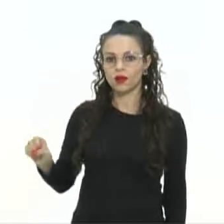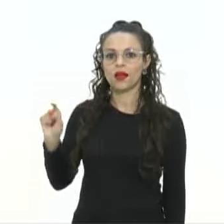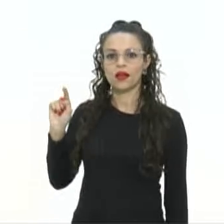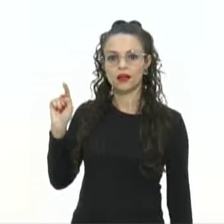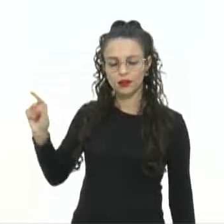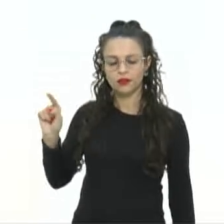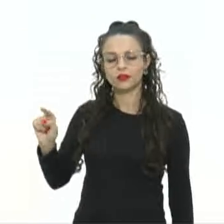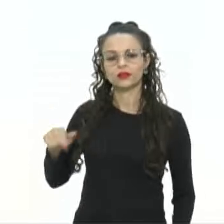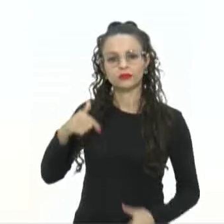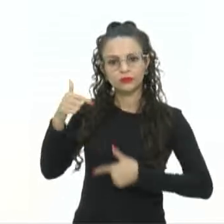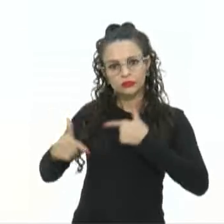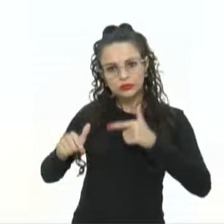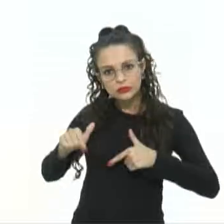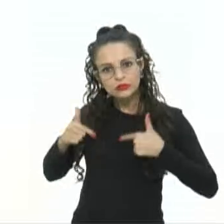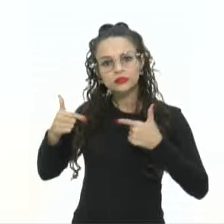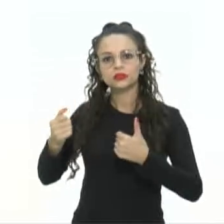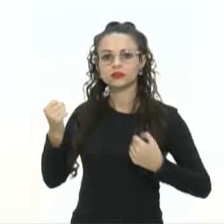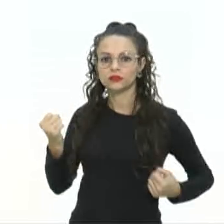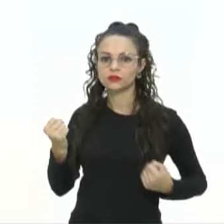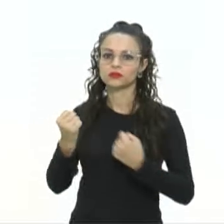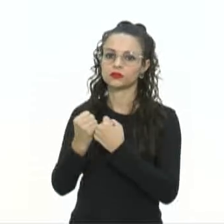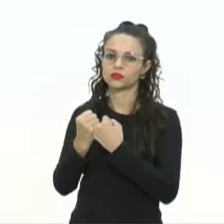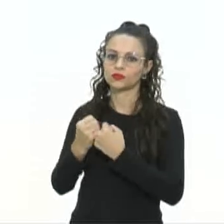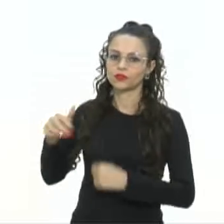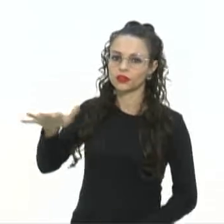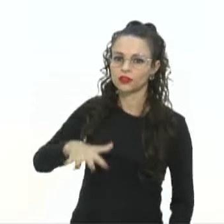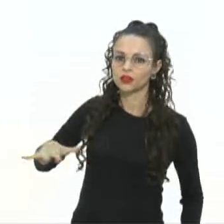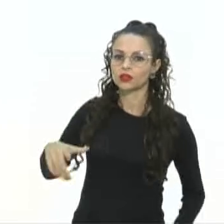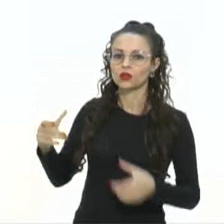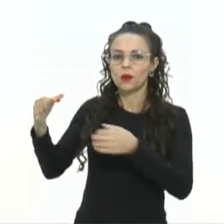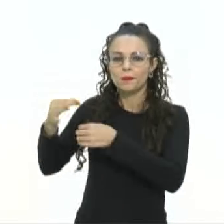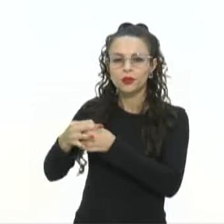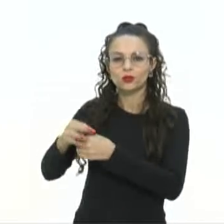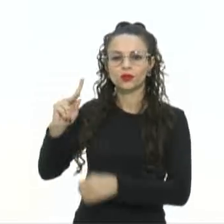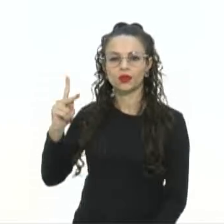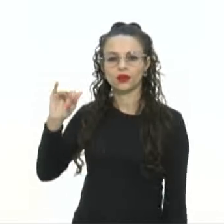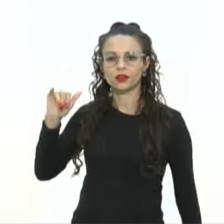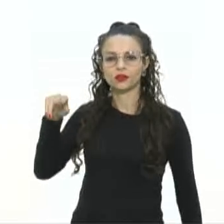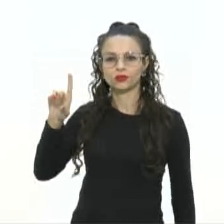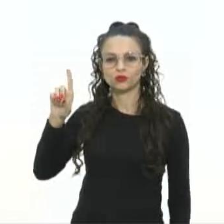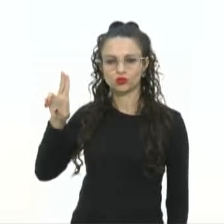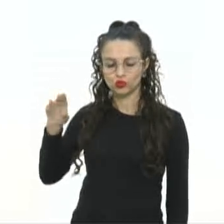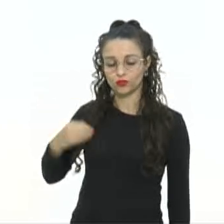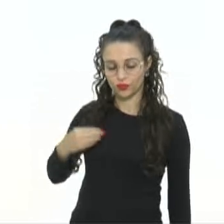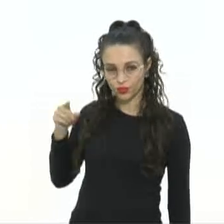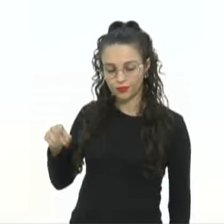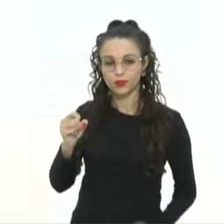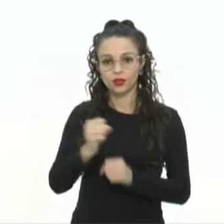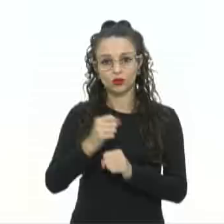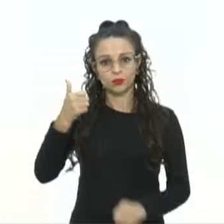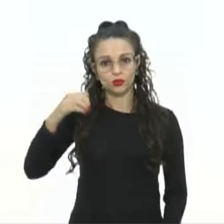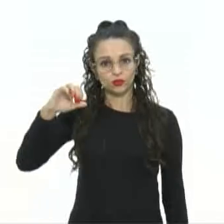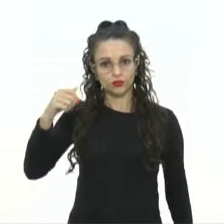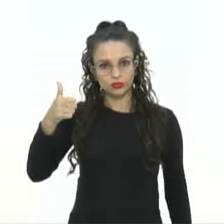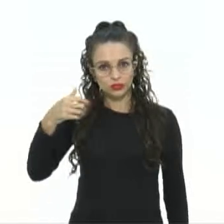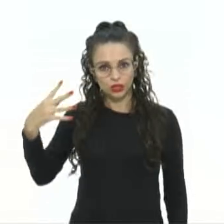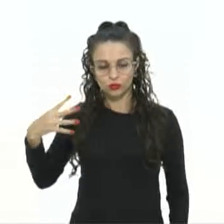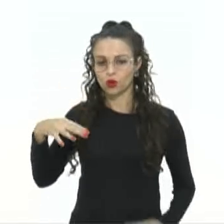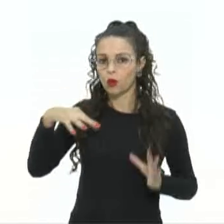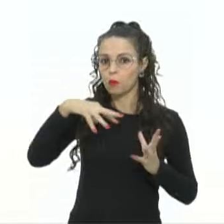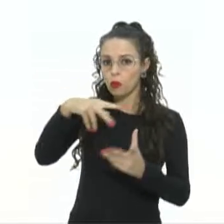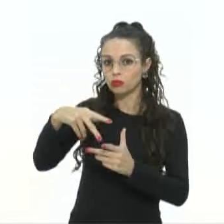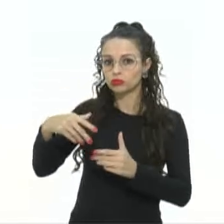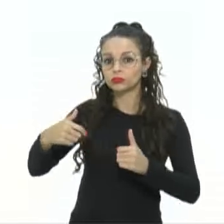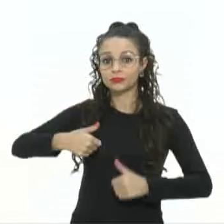atuou em sua profissão defendendo a minoria hindu que ali vivia. Em 1914, enquanto o mundo realizava a Primeira